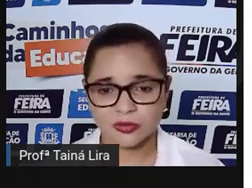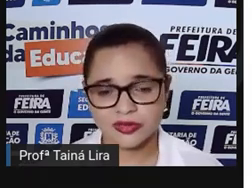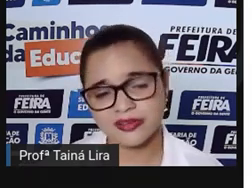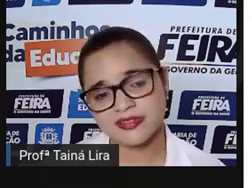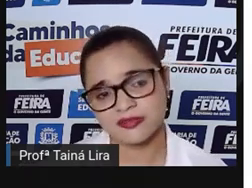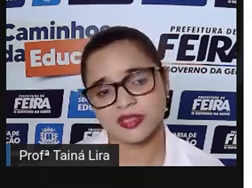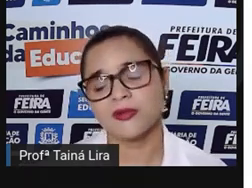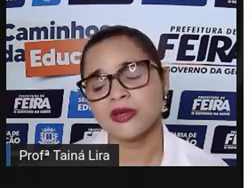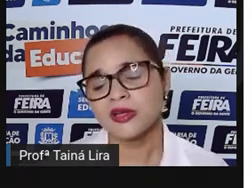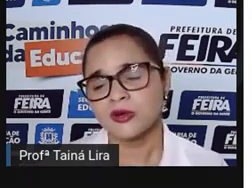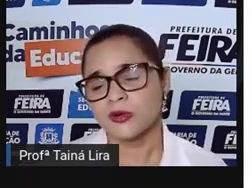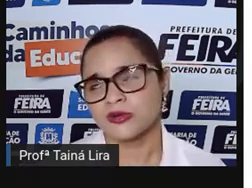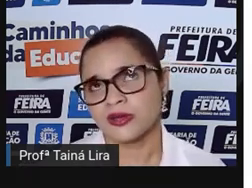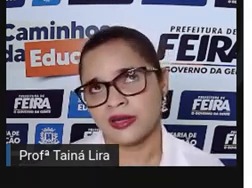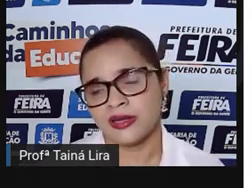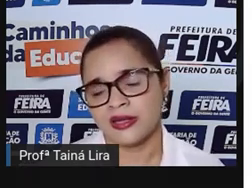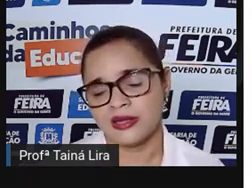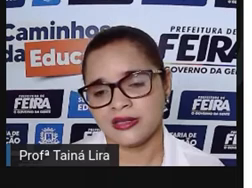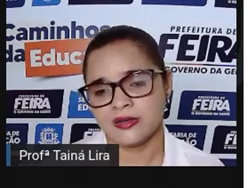de comunicação. Então,